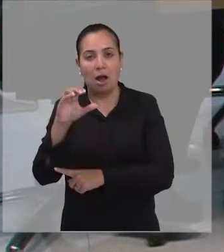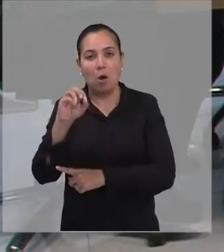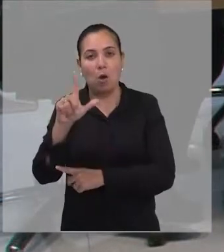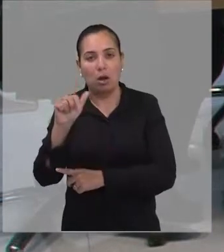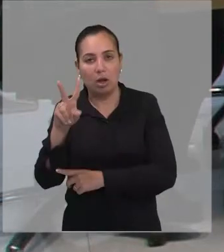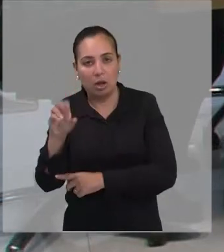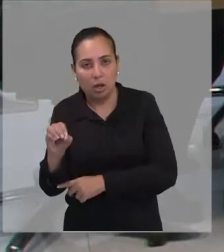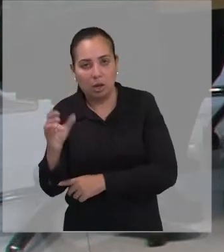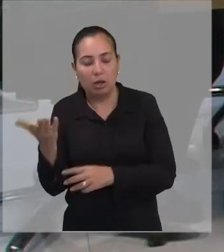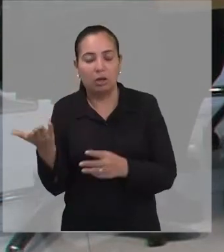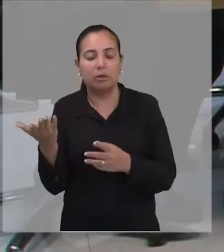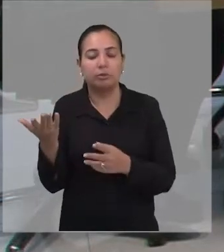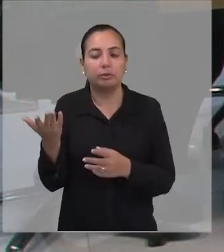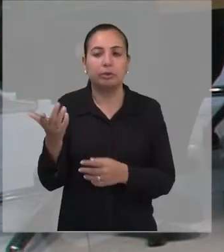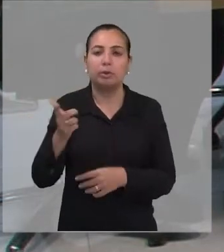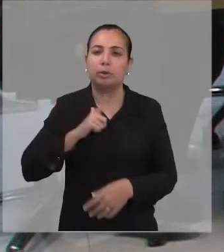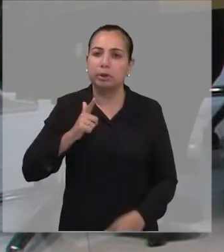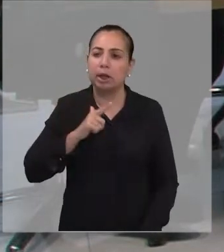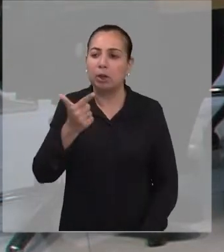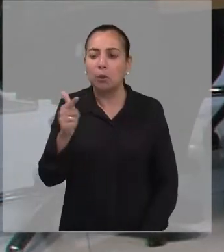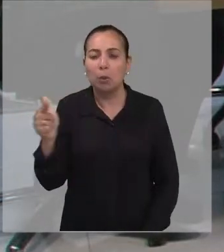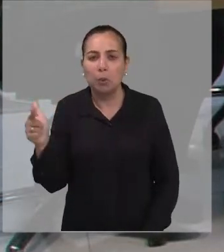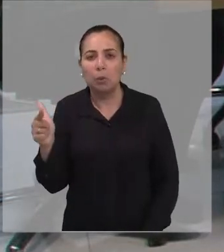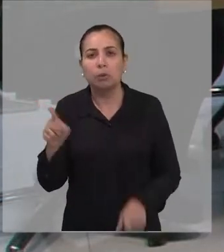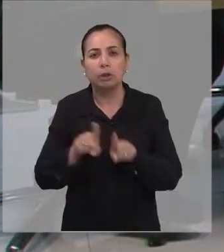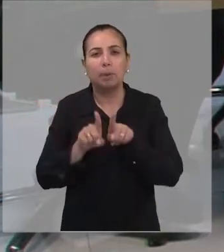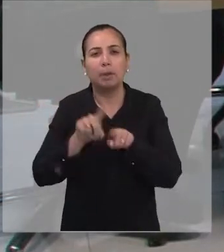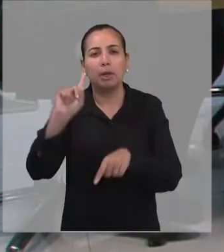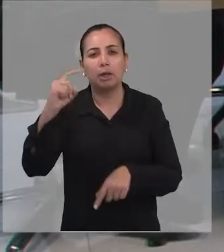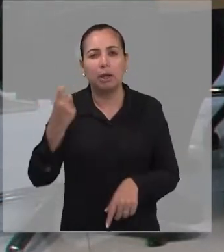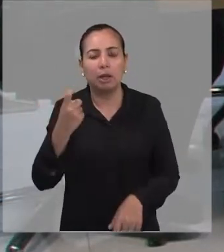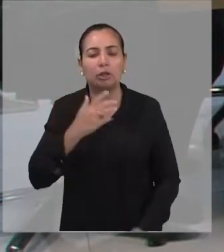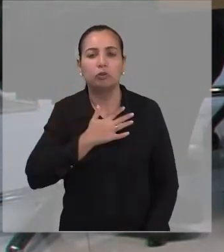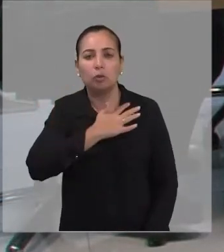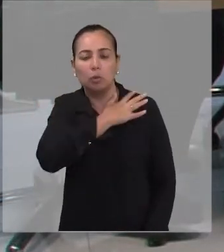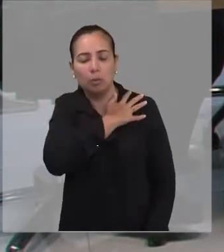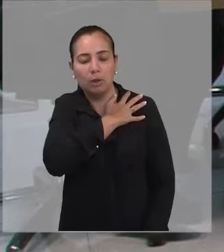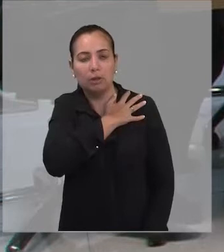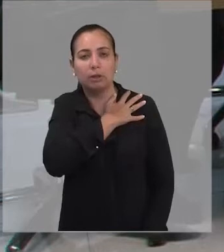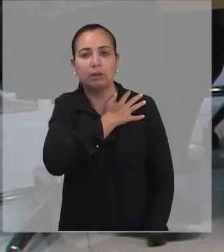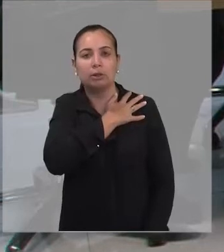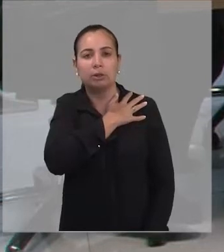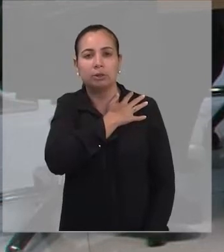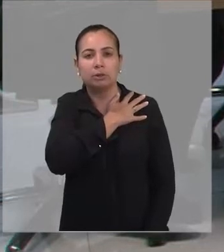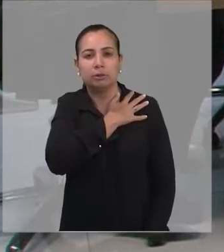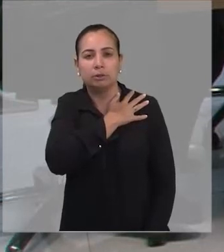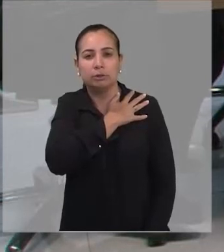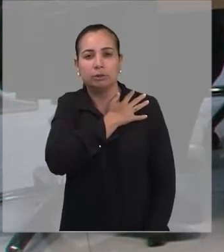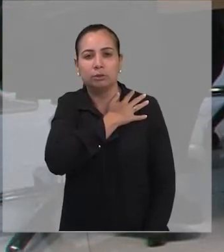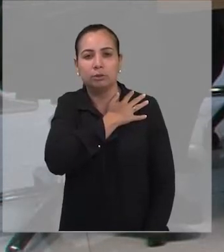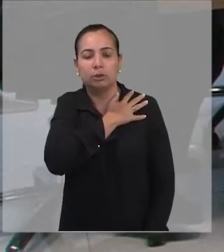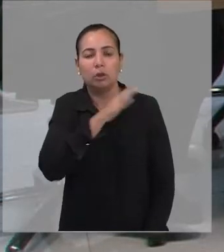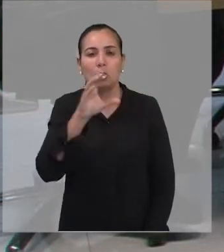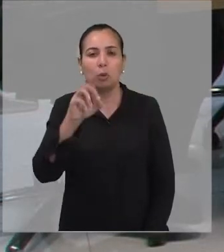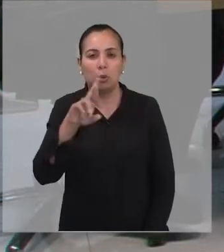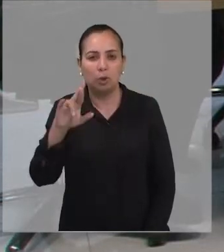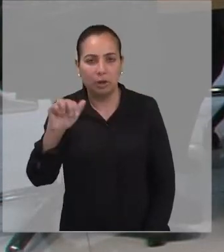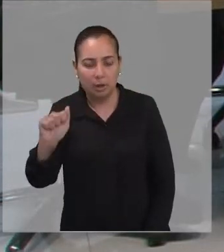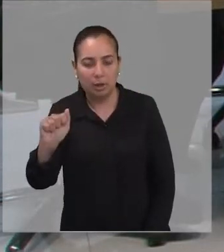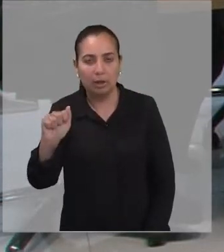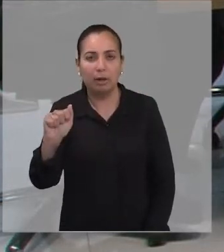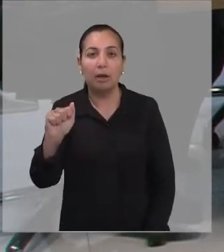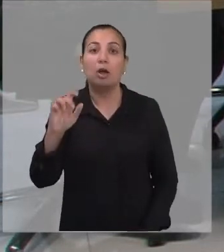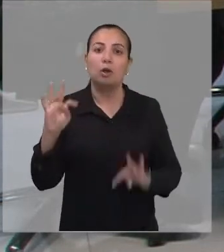os militares em geral, inclusive o ex-comandante, o general Vilas Boas Corrêa. Que é muito querido